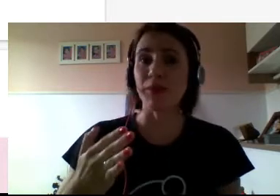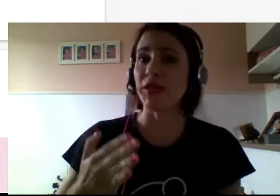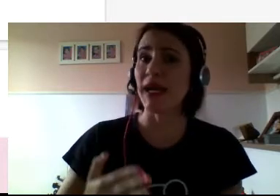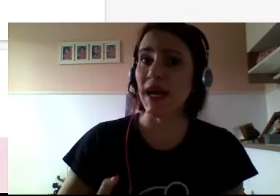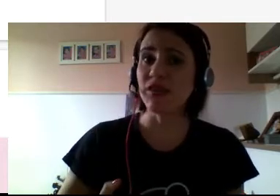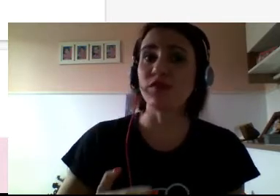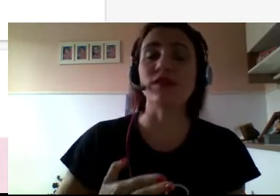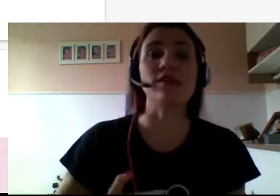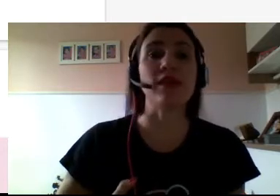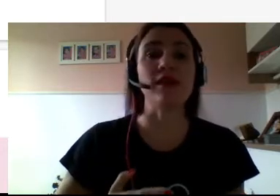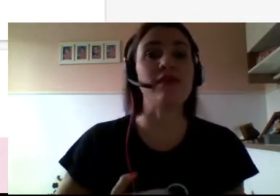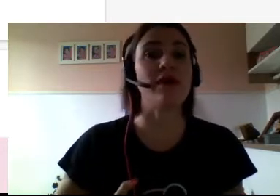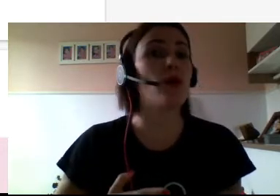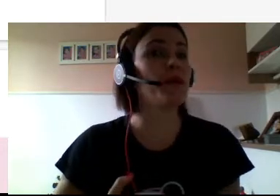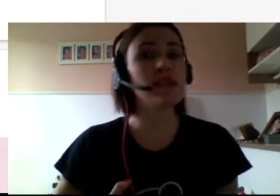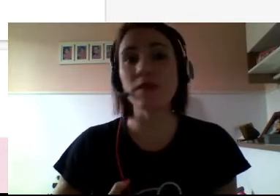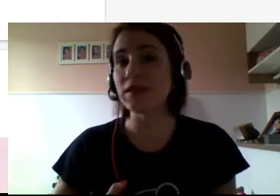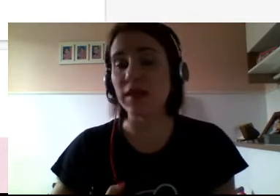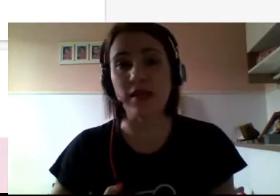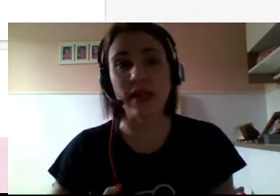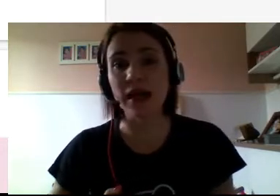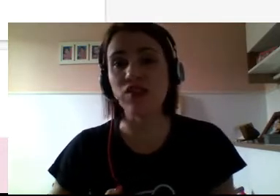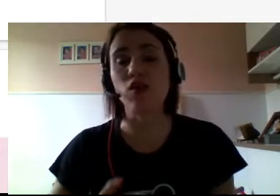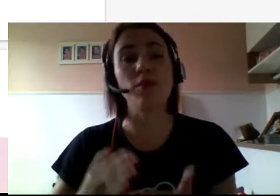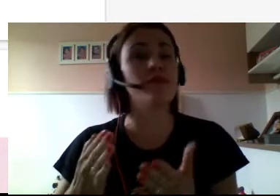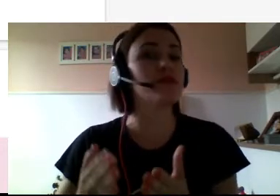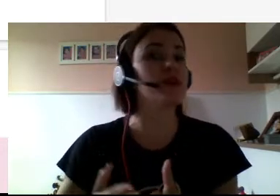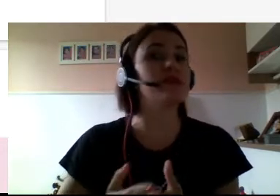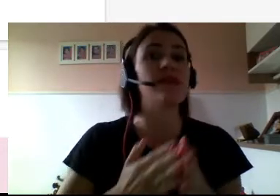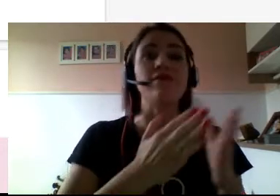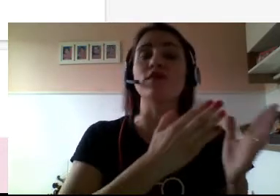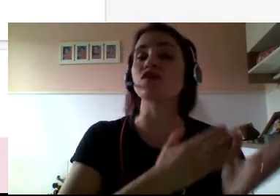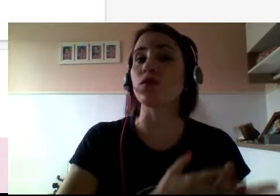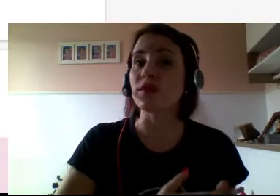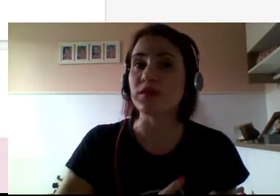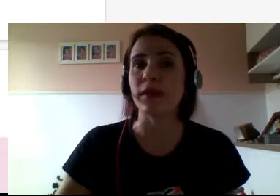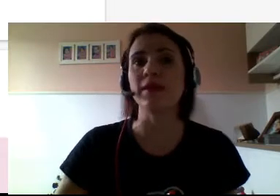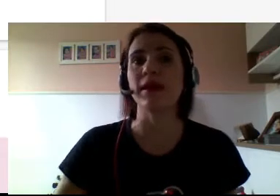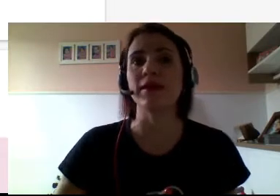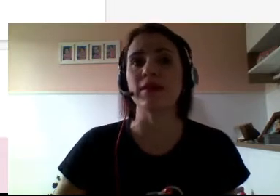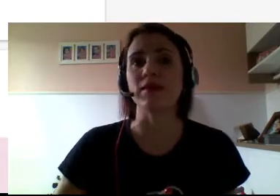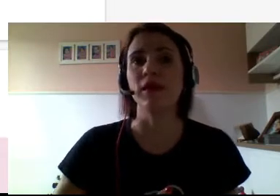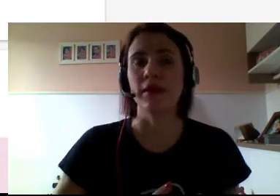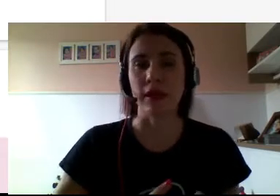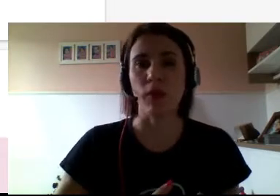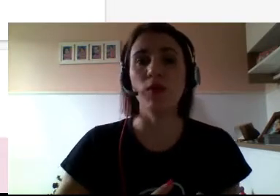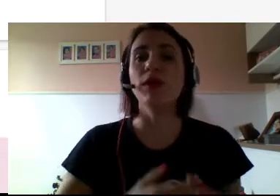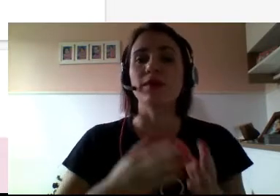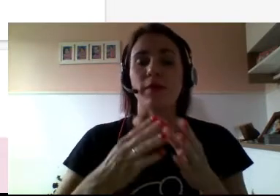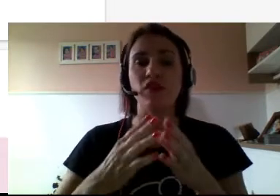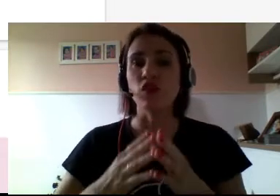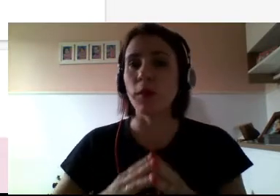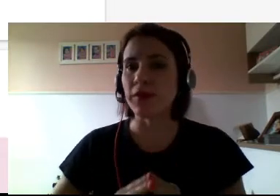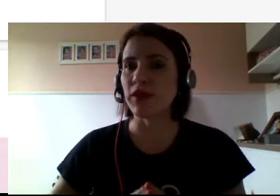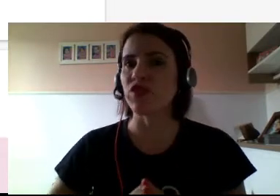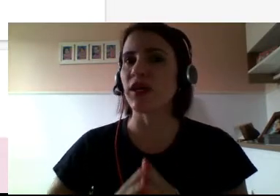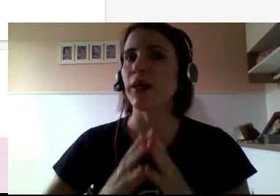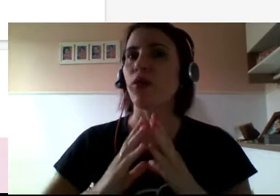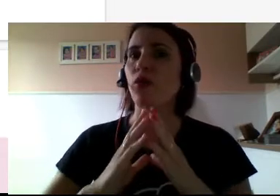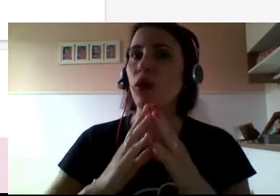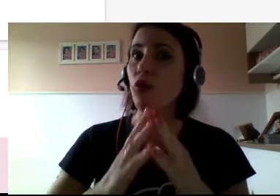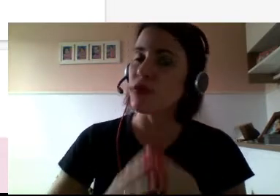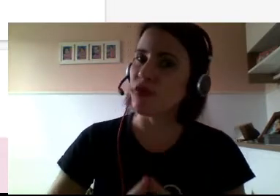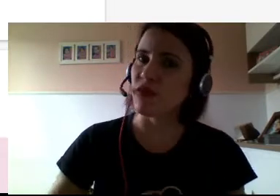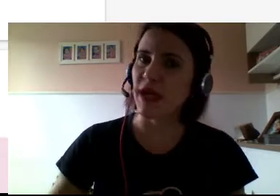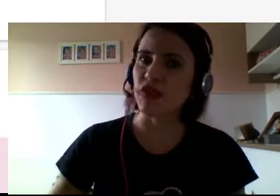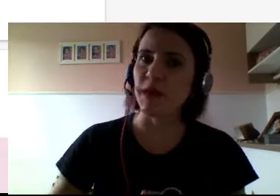façam porque a arte você tem que levar com a mesma seriedade como Vocês levam as outras matérias tá bom que a partir do momento